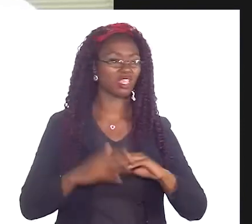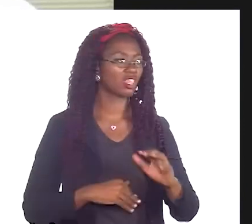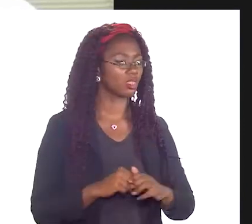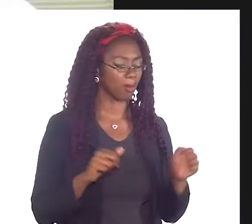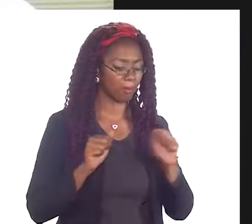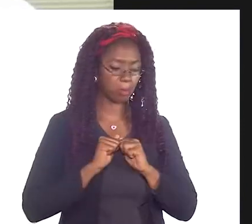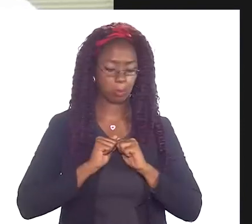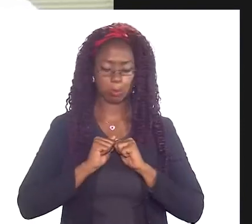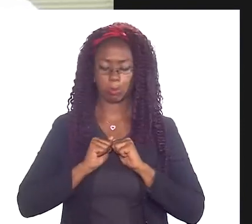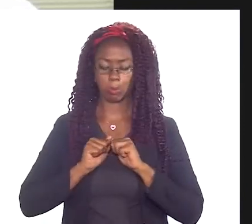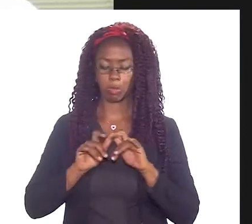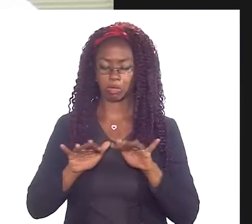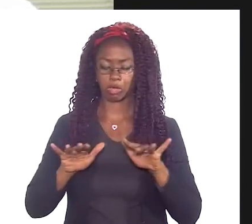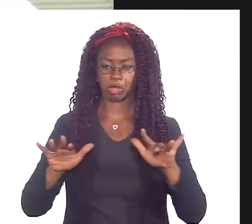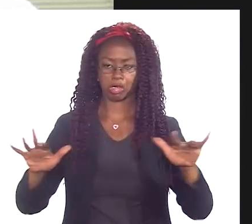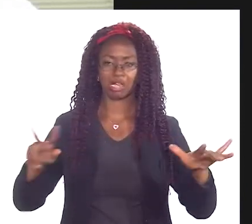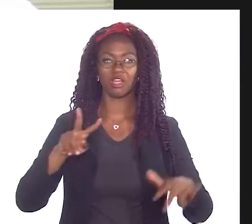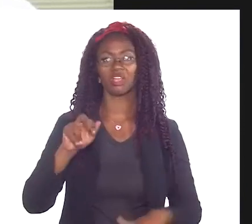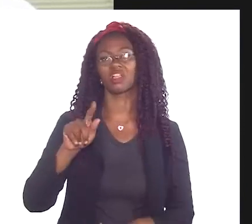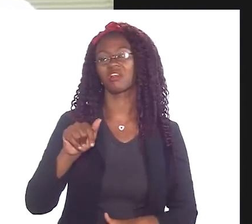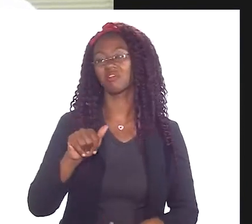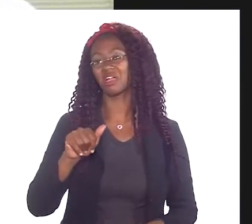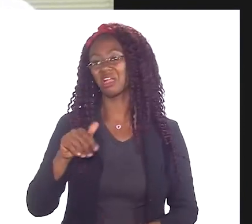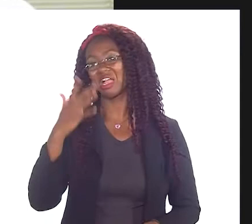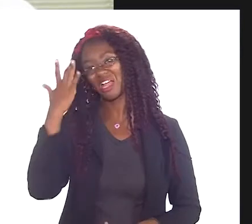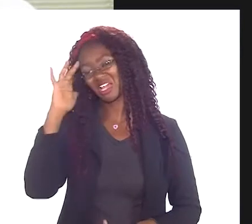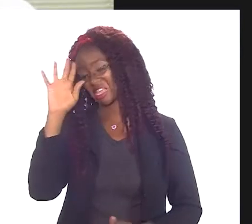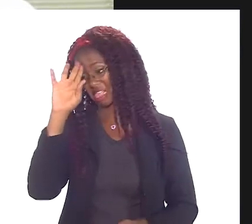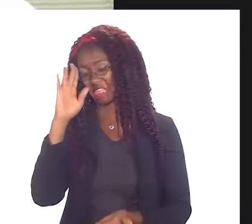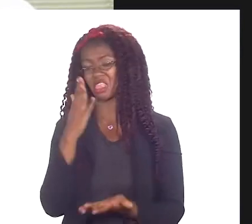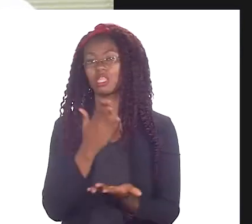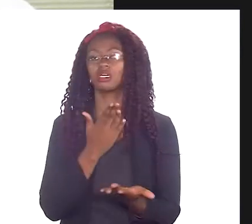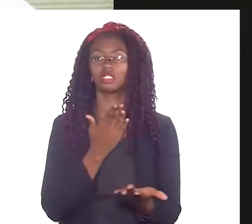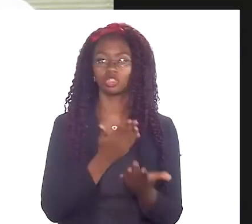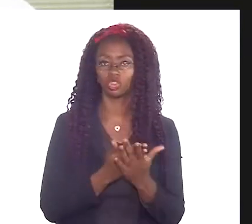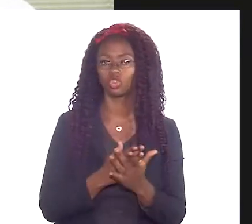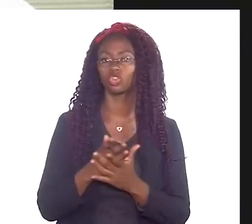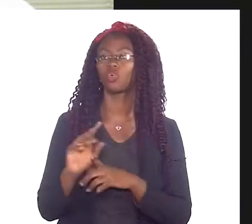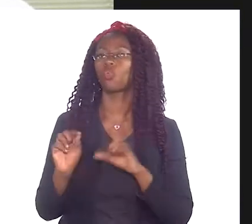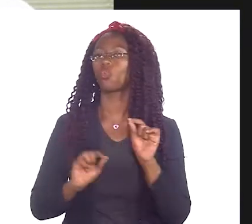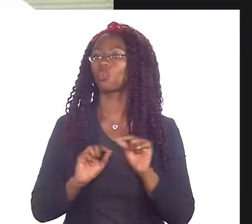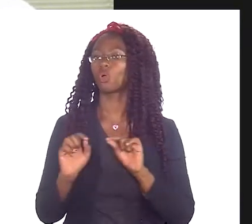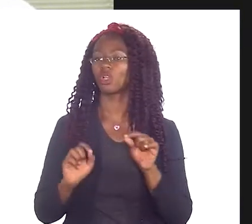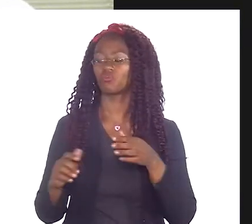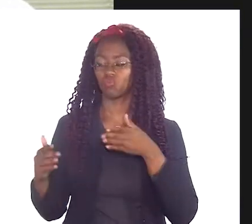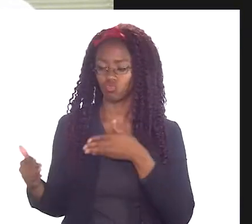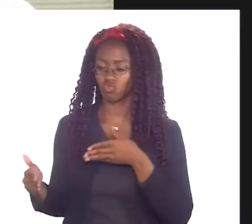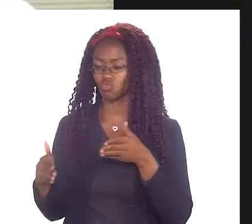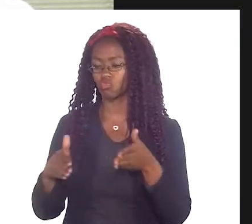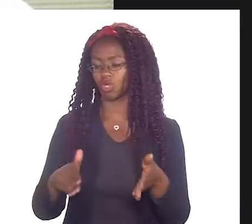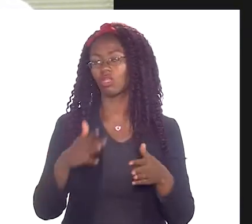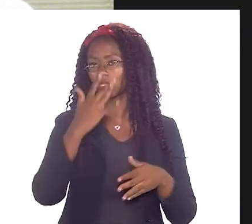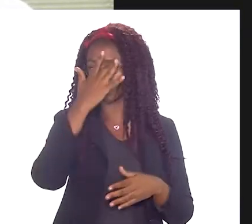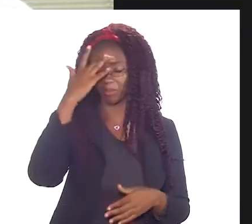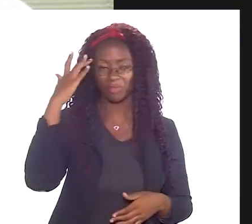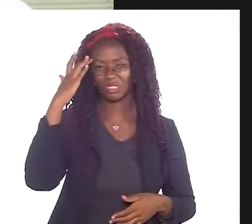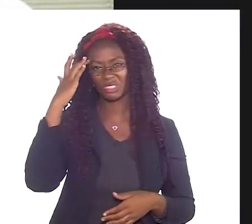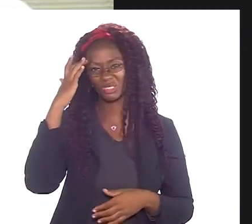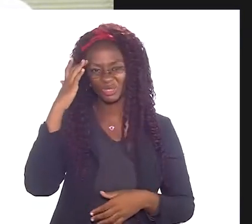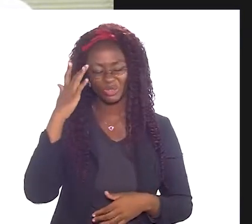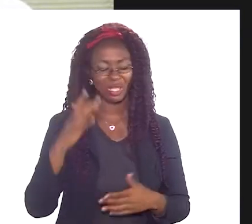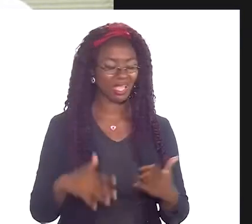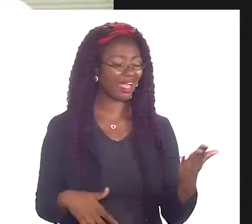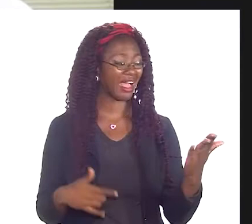saem panfletando para o maior número de vagas e acreditam que isso vai fazer com que, chegando na mão do maior número